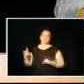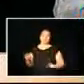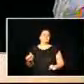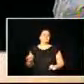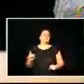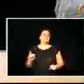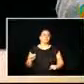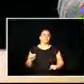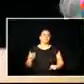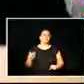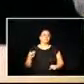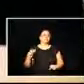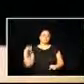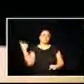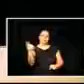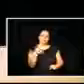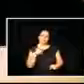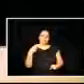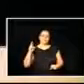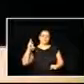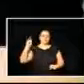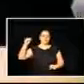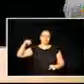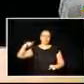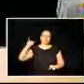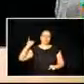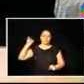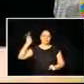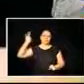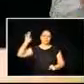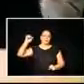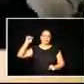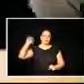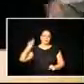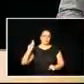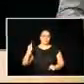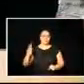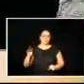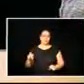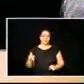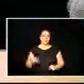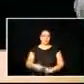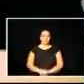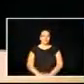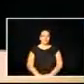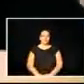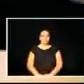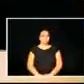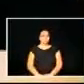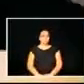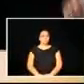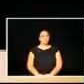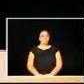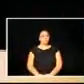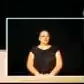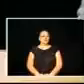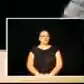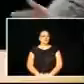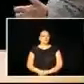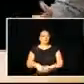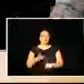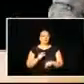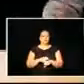grande importância, quero saudá-los aí. Quero fazer coro com o que falou a vereadora Poliana. Tem para o senhor dar razão, vereadora.